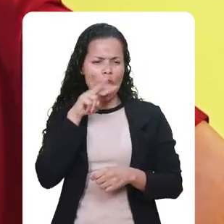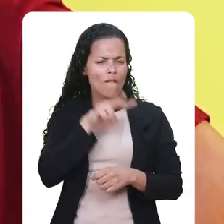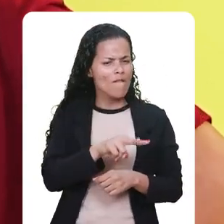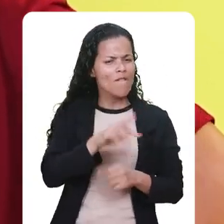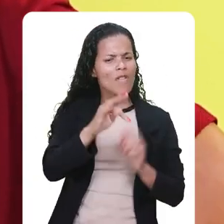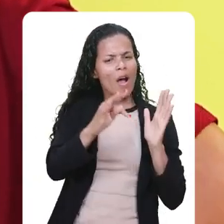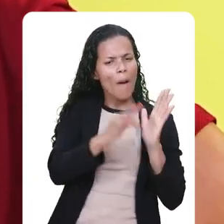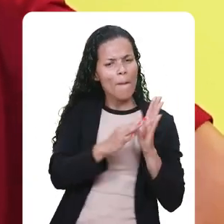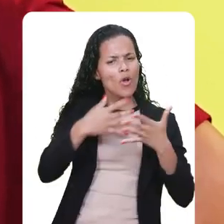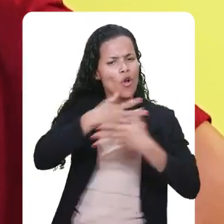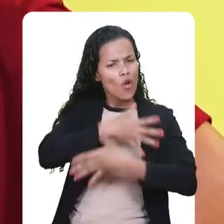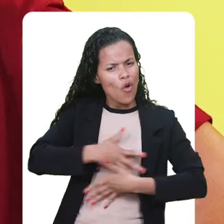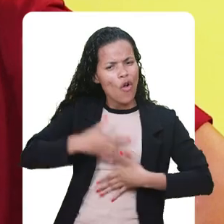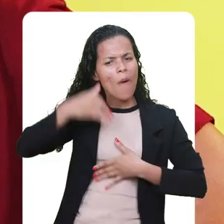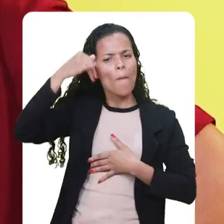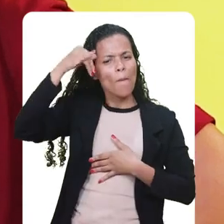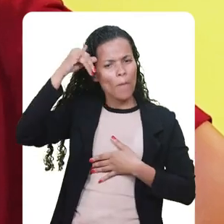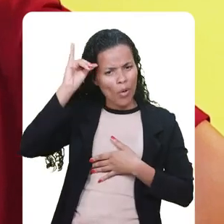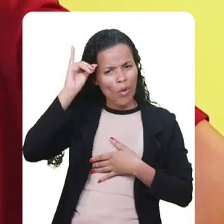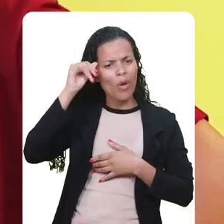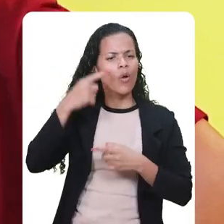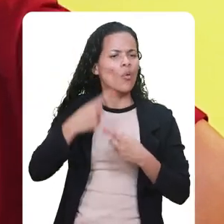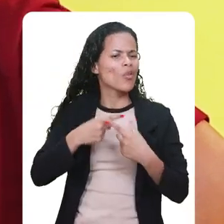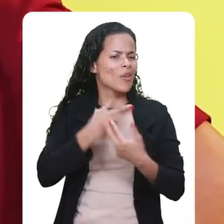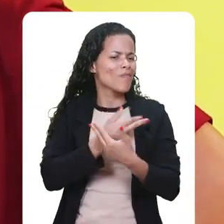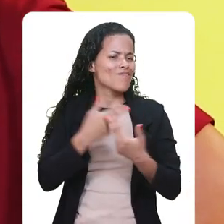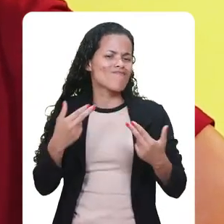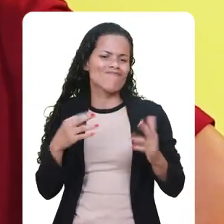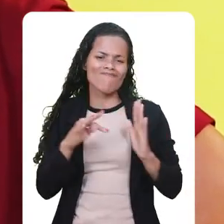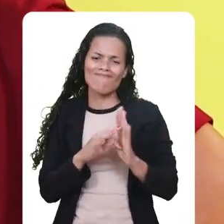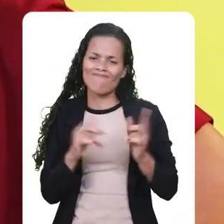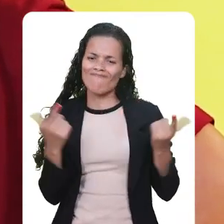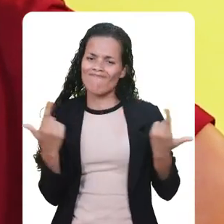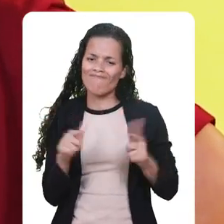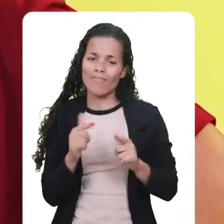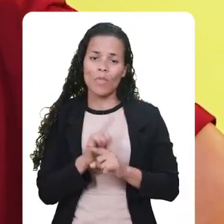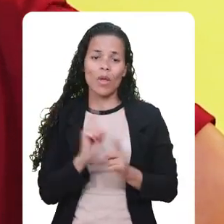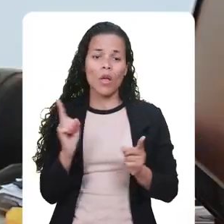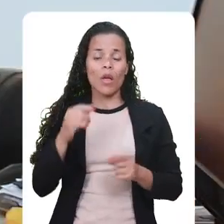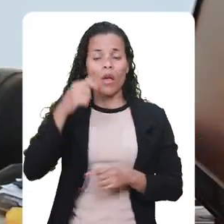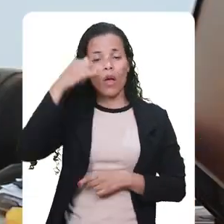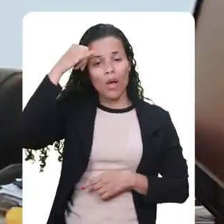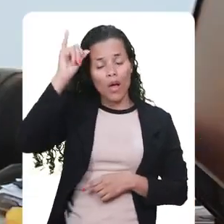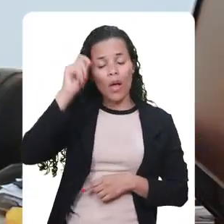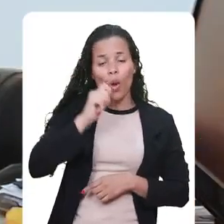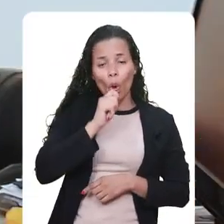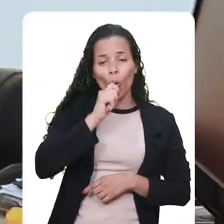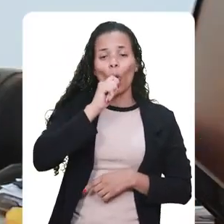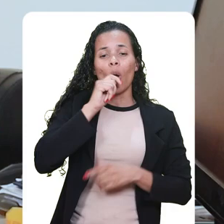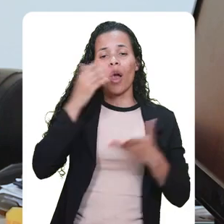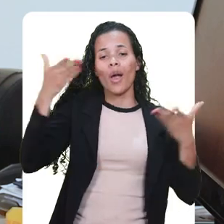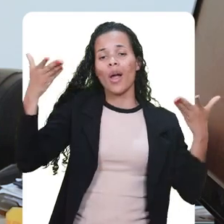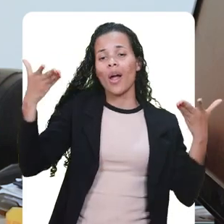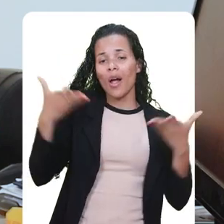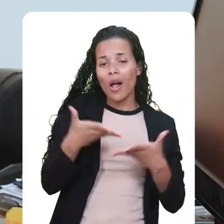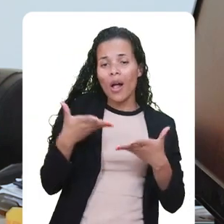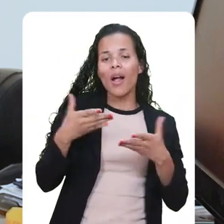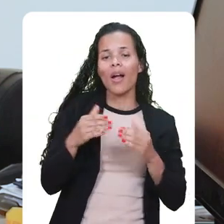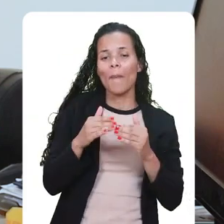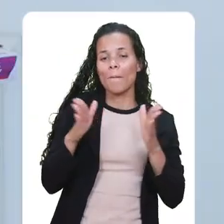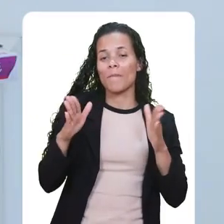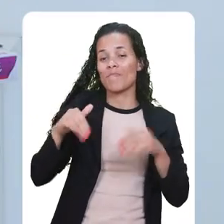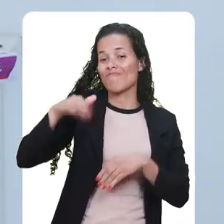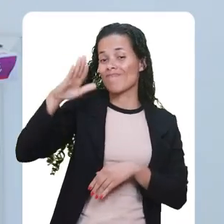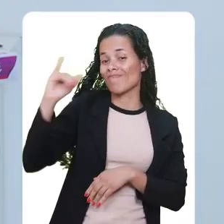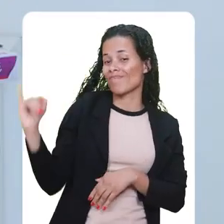no carnaval eu gosto de ir Timbaúba porque eu quero ver os bois, coisa que a minha cidade não tem. O boi de buzina hoje